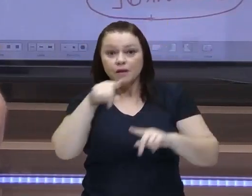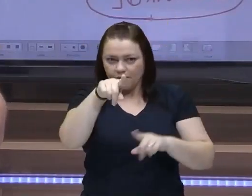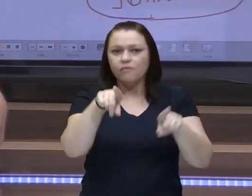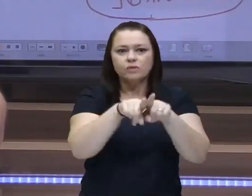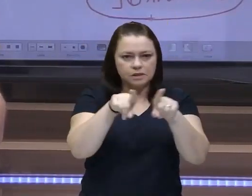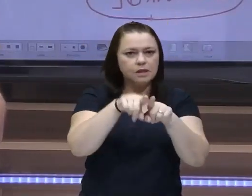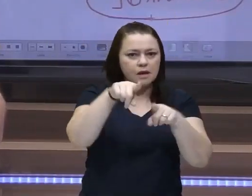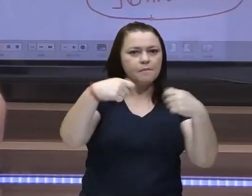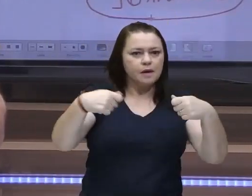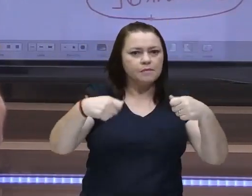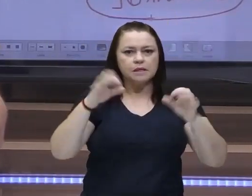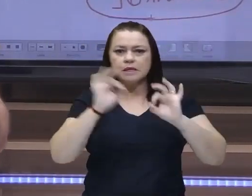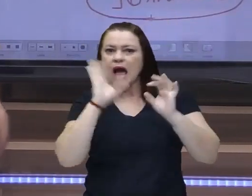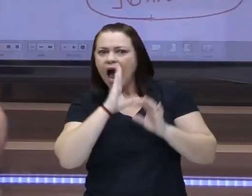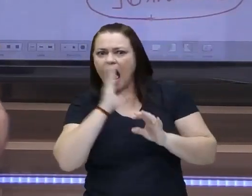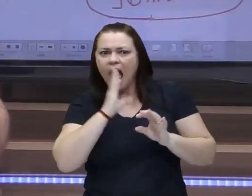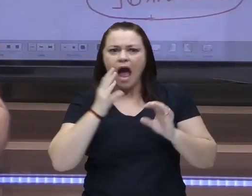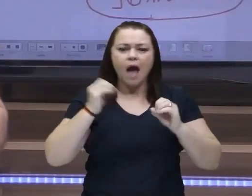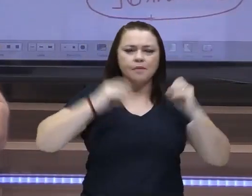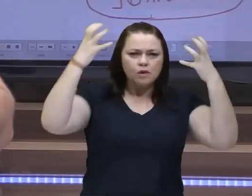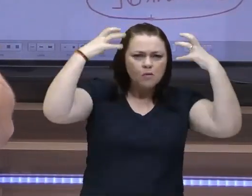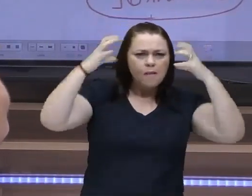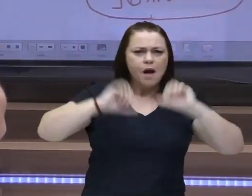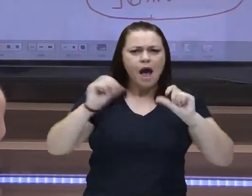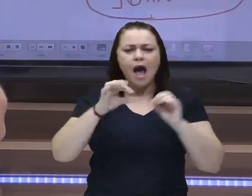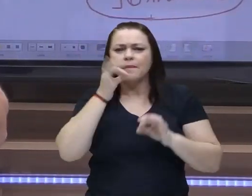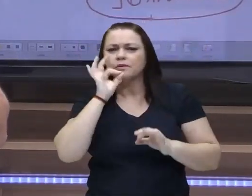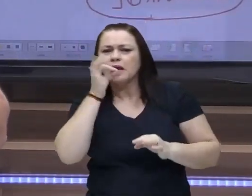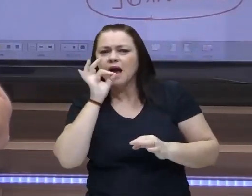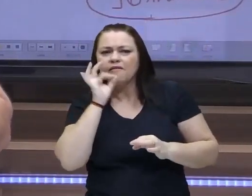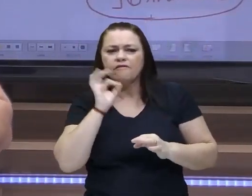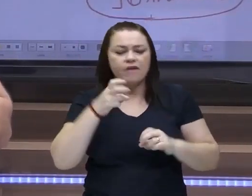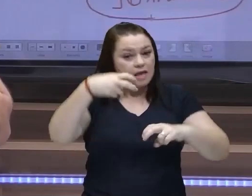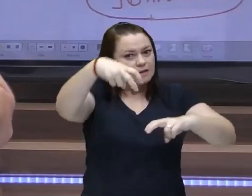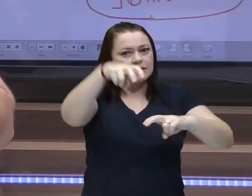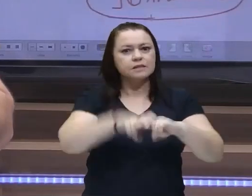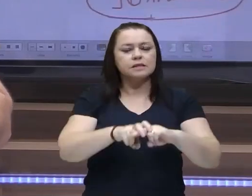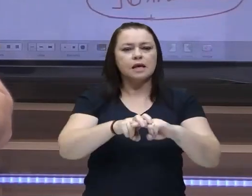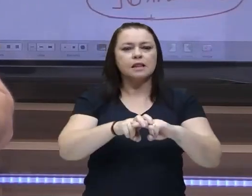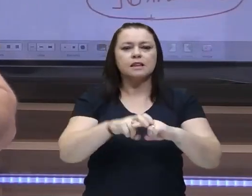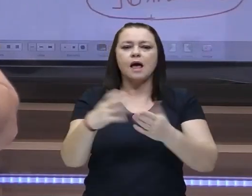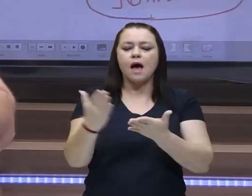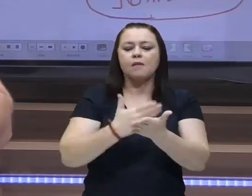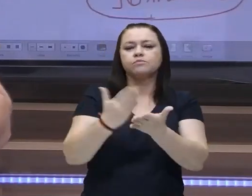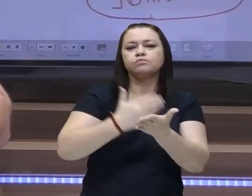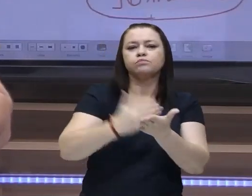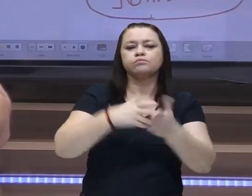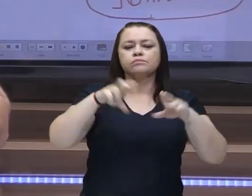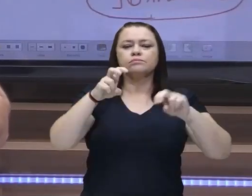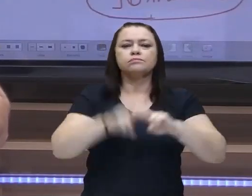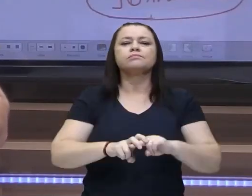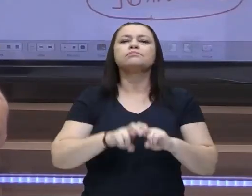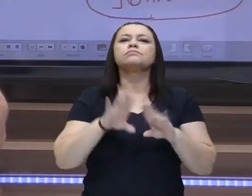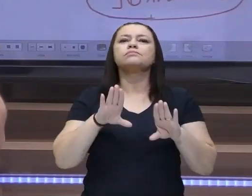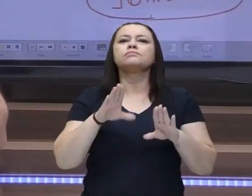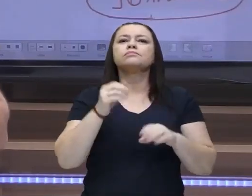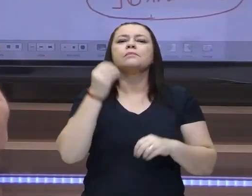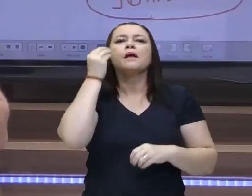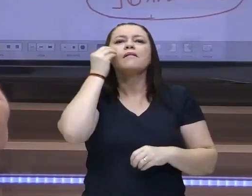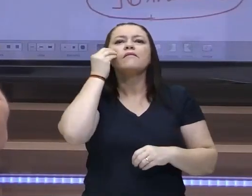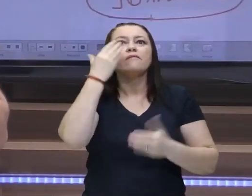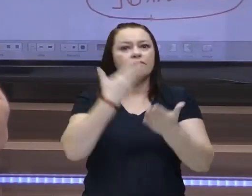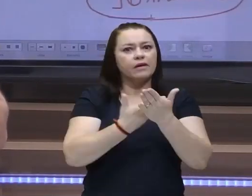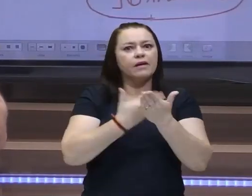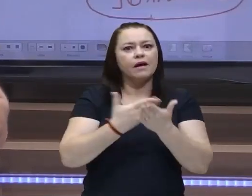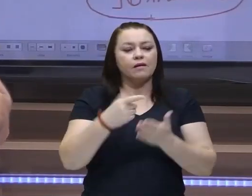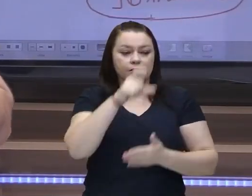se preparar para a aula, tá? Não pode perder muito tempo. Tem que tomar banho, tomar café e se preparar dentro do horário para poder assistir a aula. No caso do Lucas,